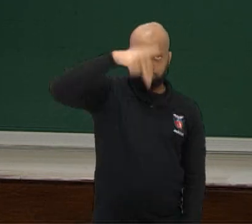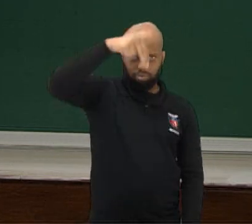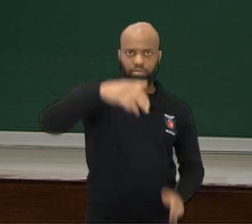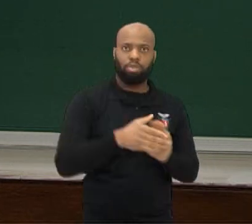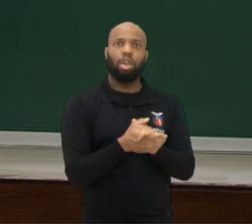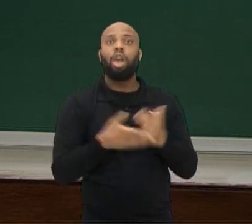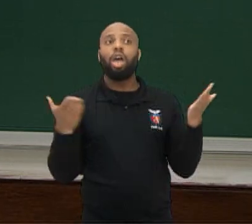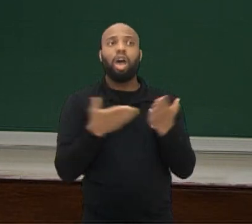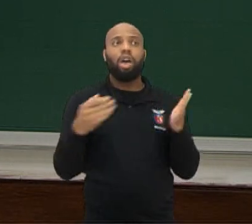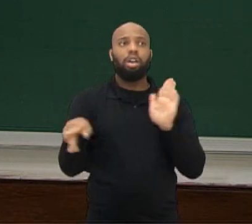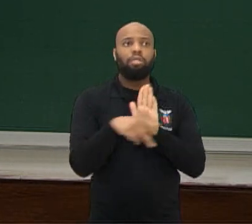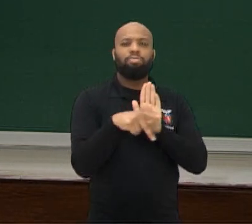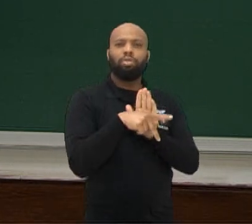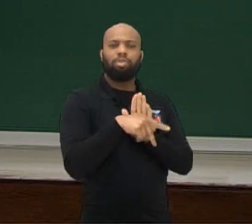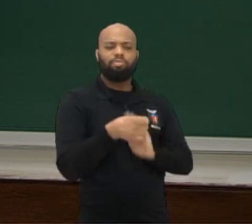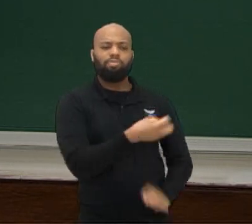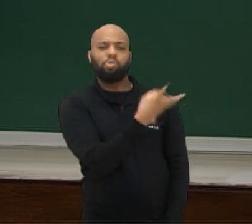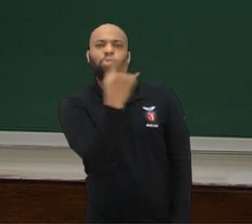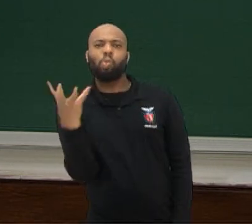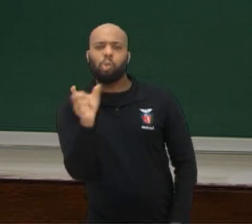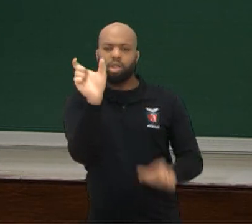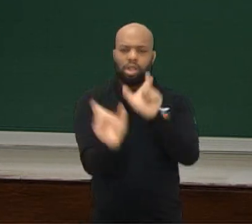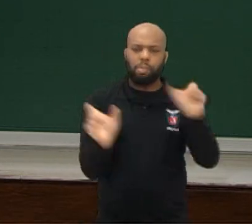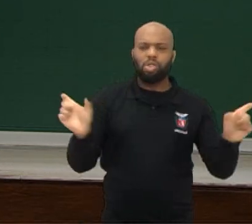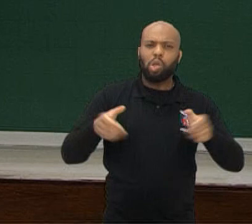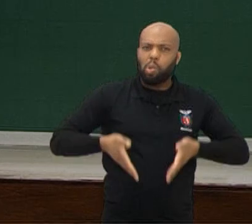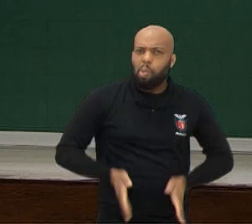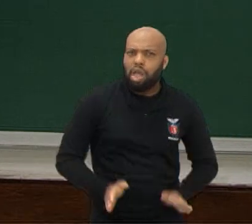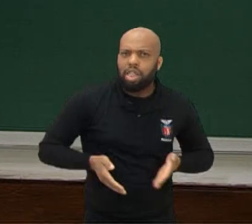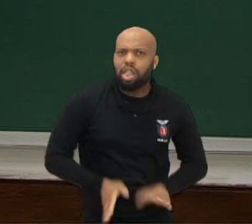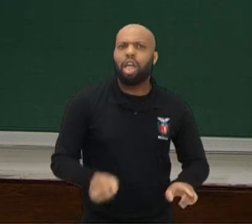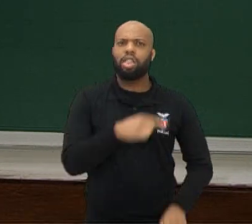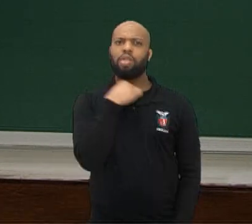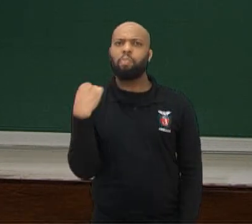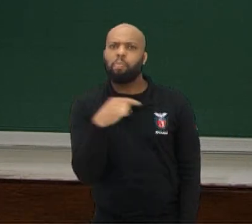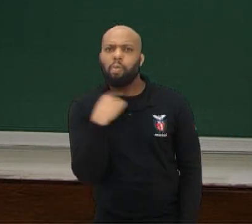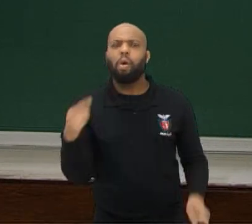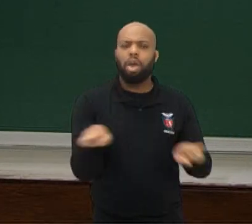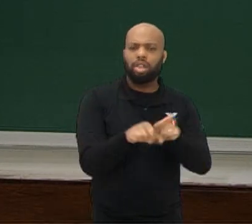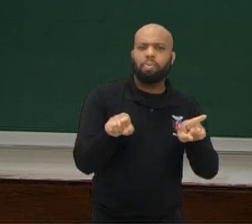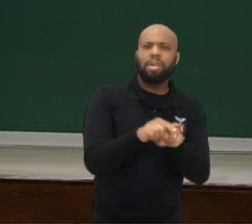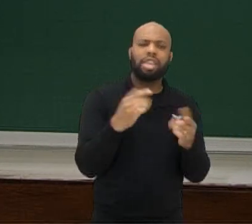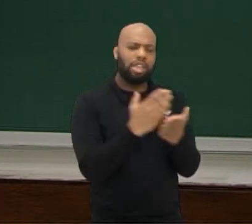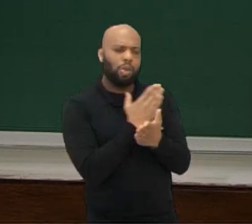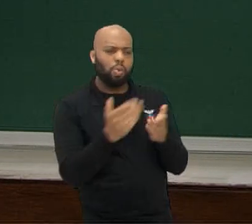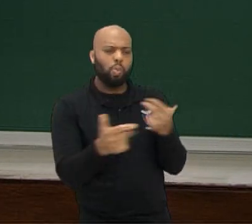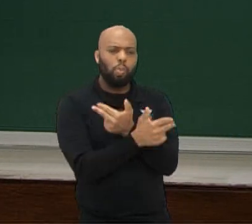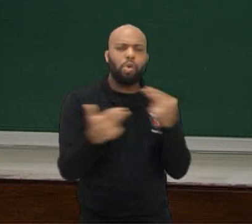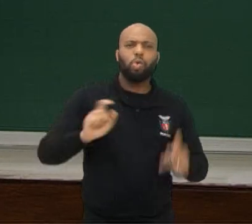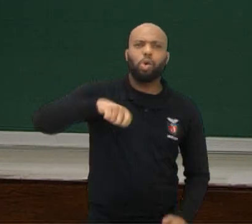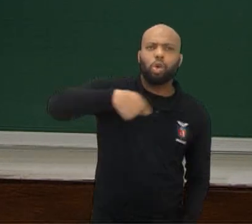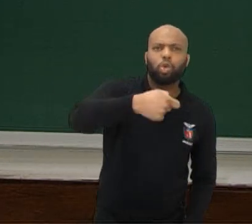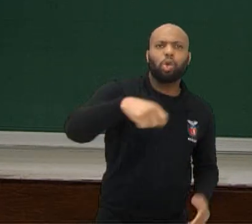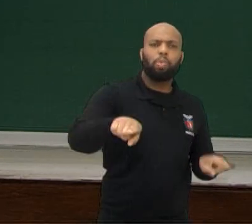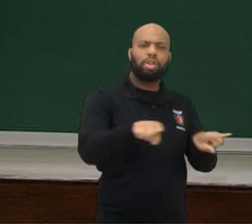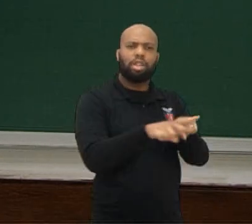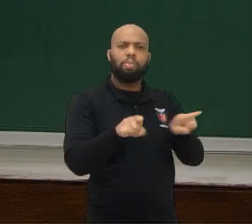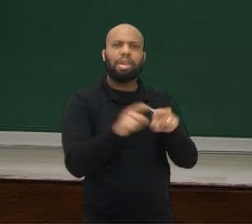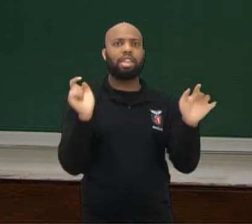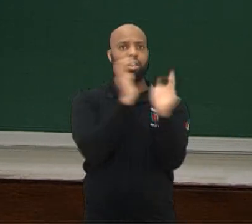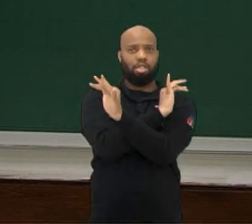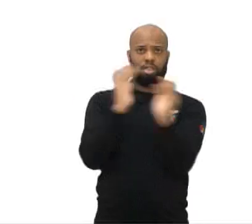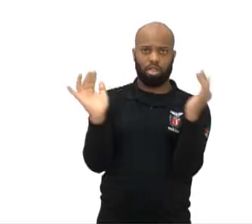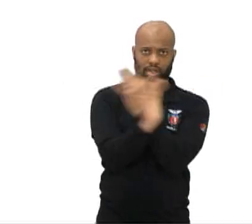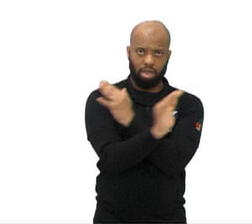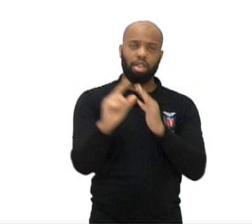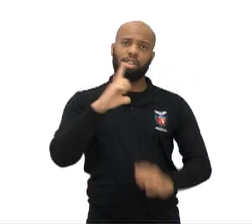aspectos demográficos, quantitativos, taxa de natalidade, mortalidade, alguns aspectos ali que a gente viu, taxa de